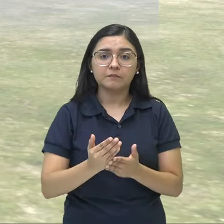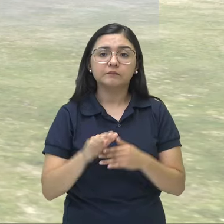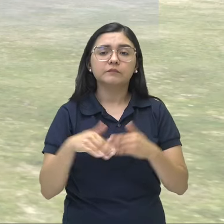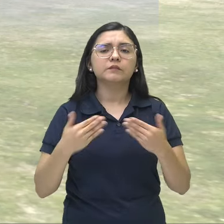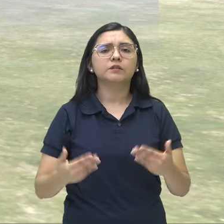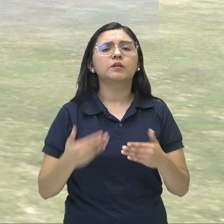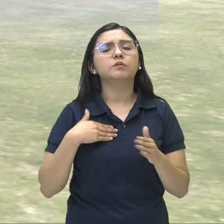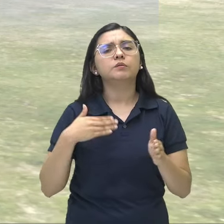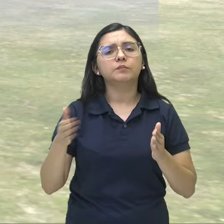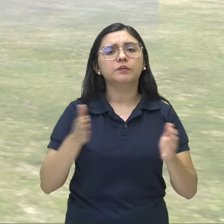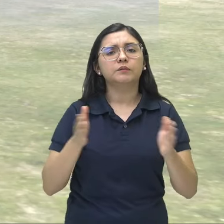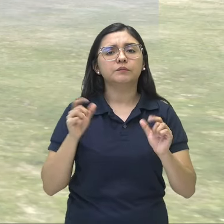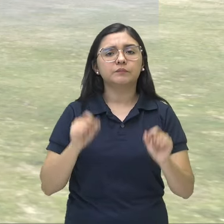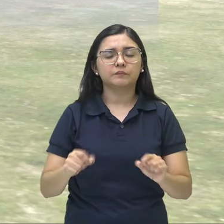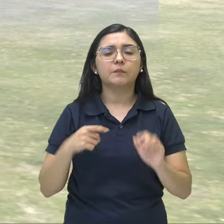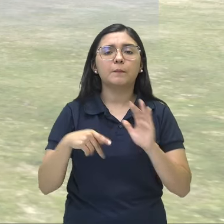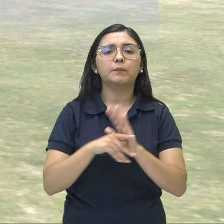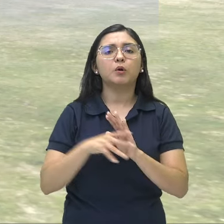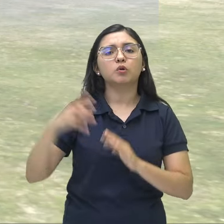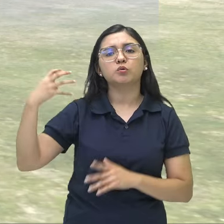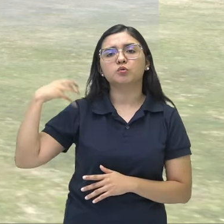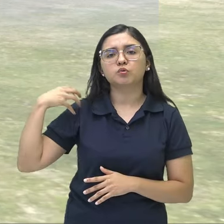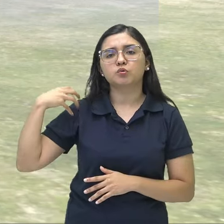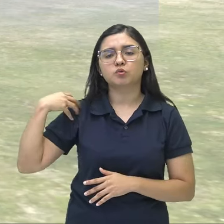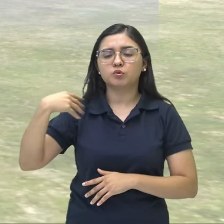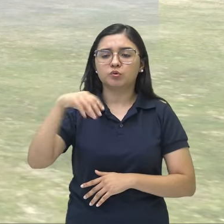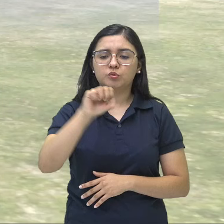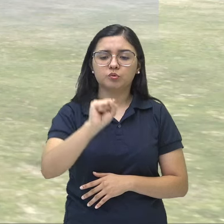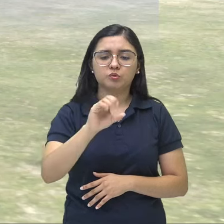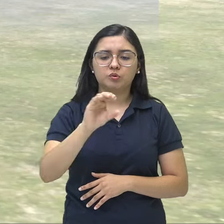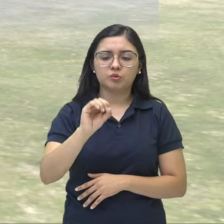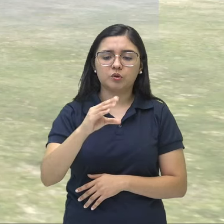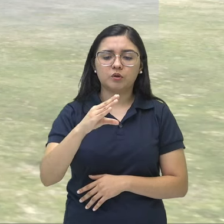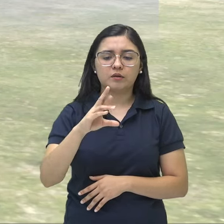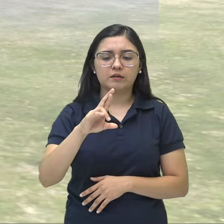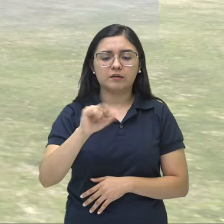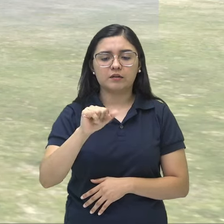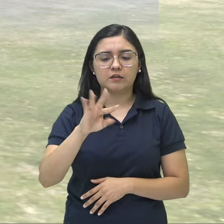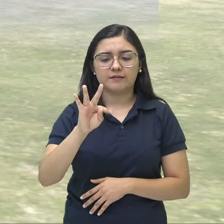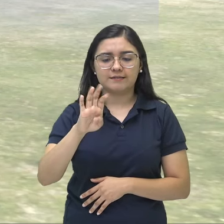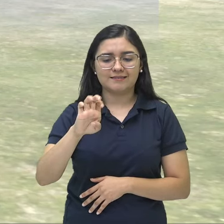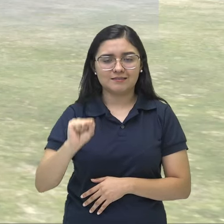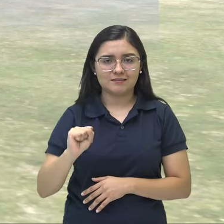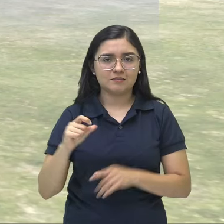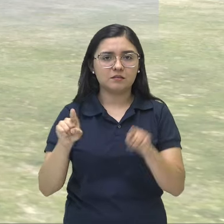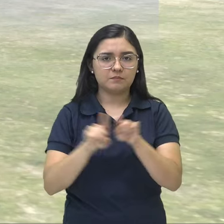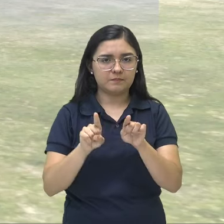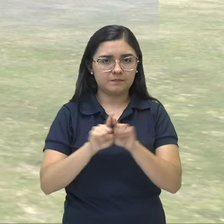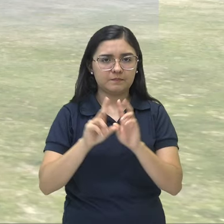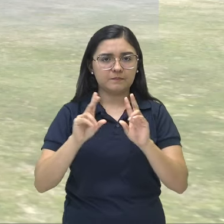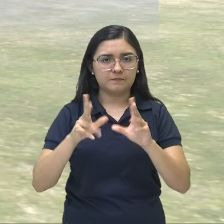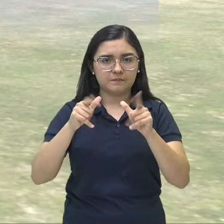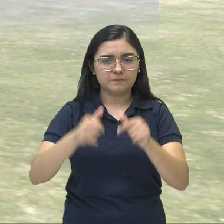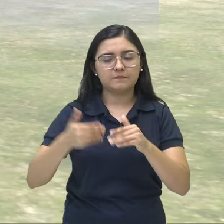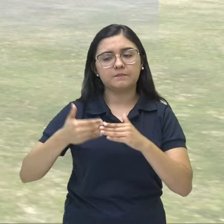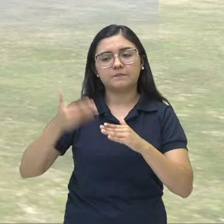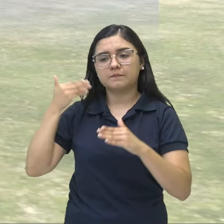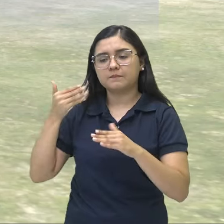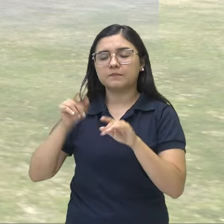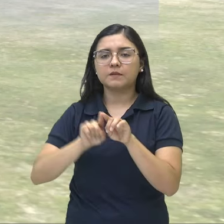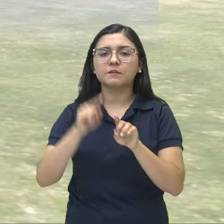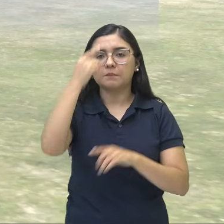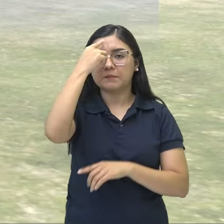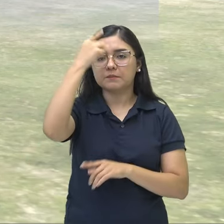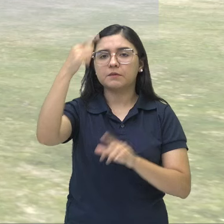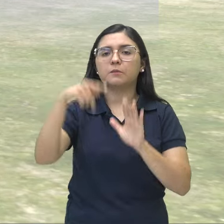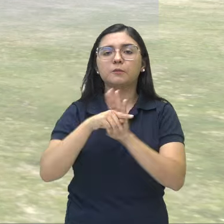na época de Sócrates, né, que foi esse filósofo, e todos eles da época, que os seus contemporâneos, esse